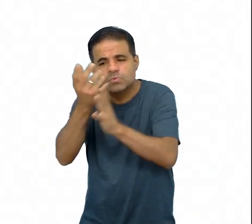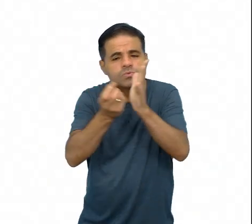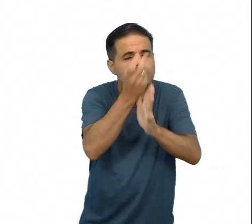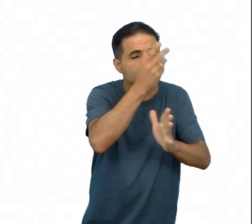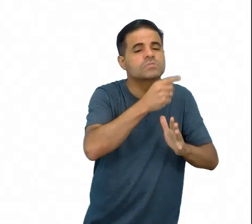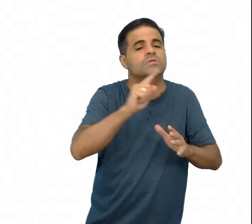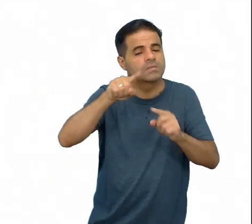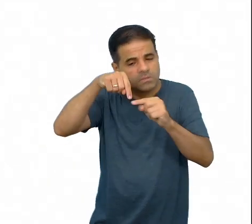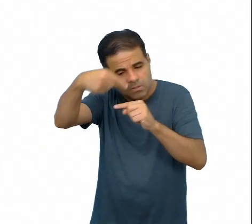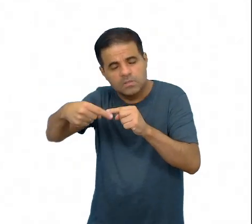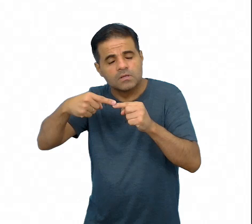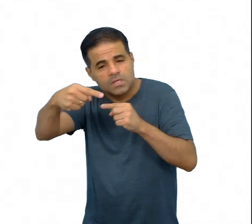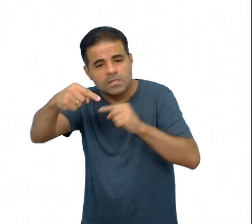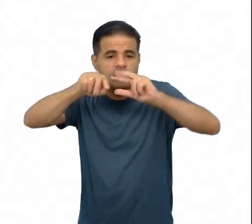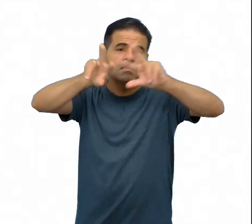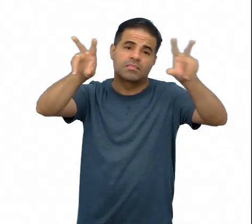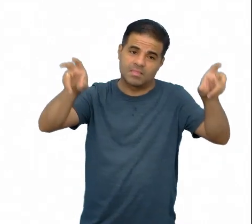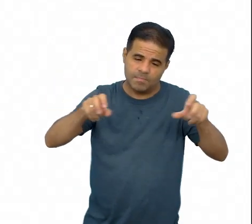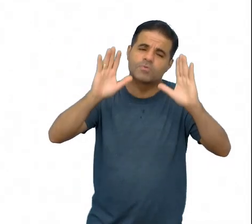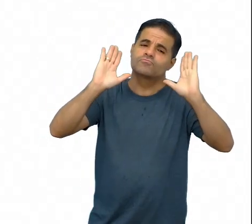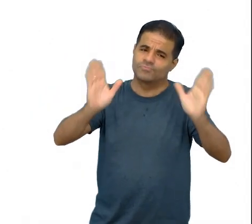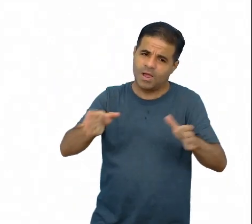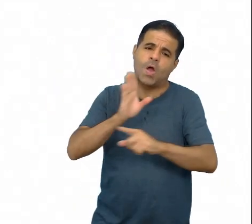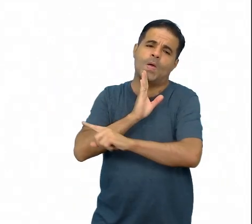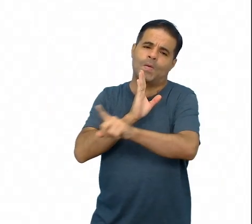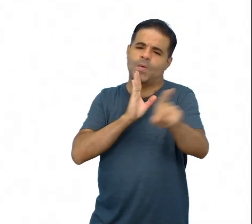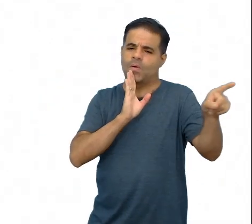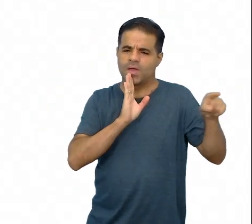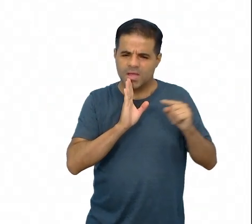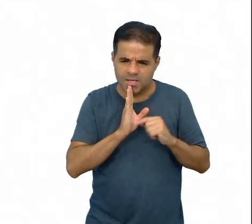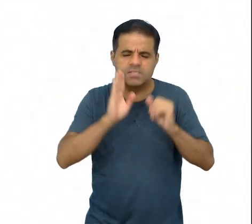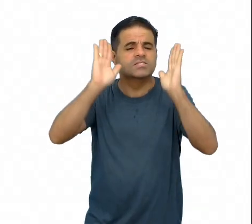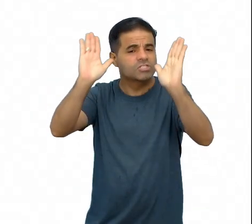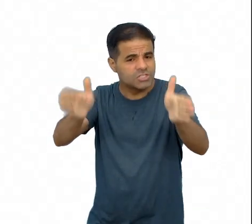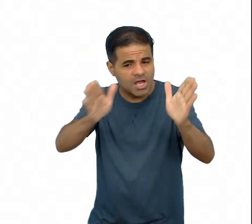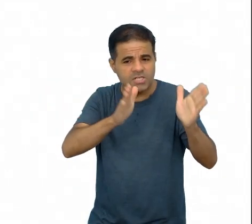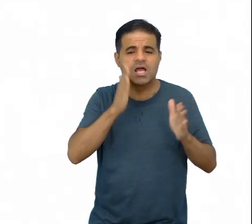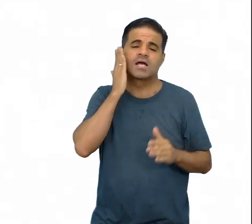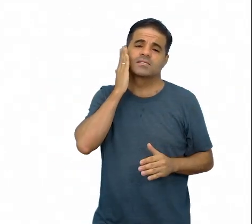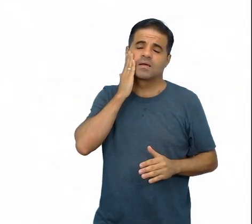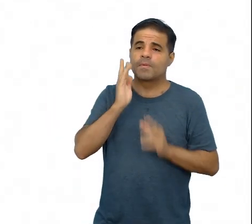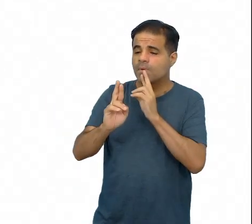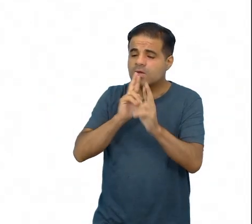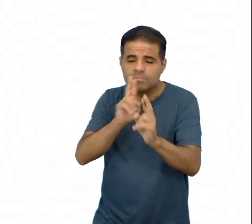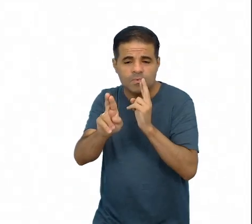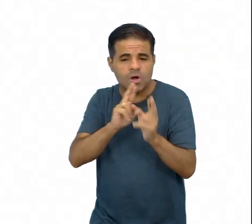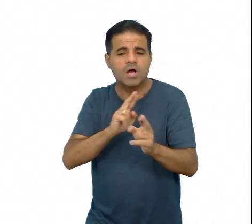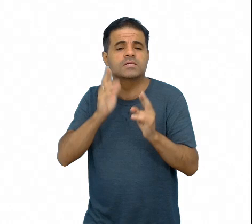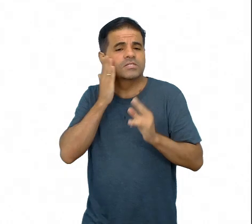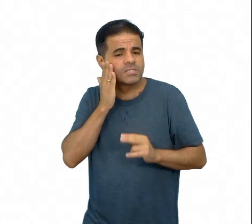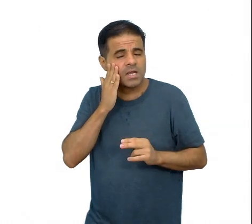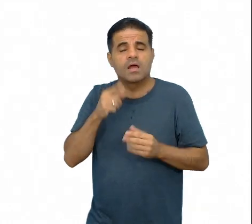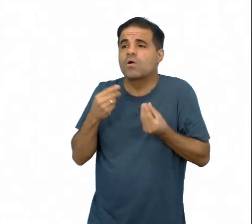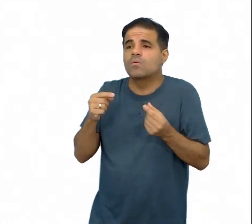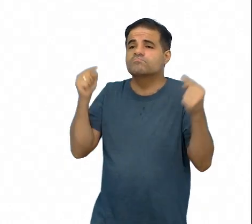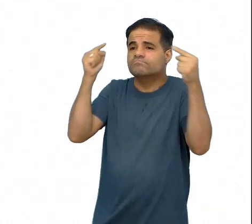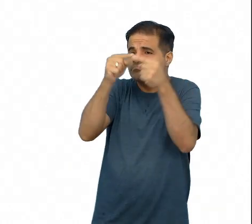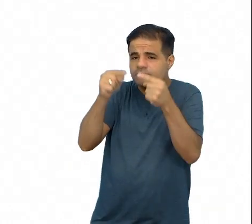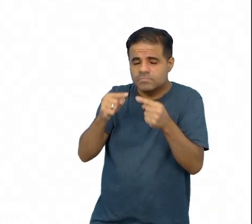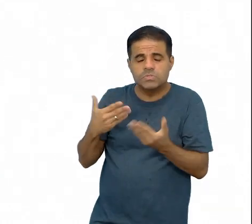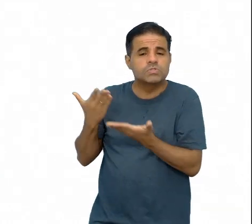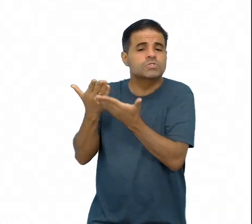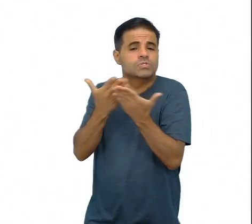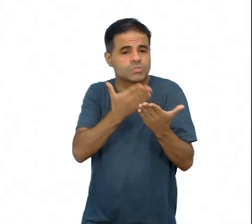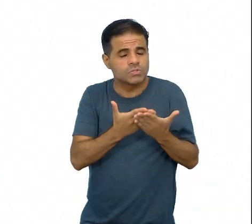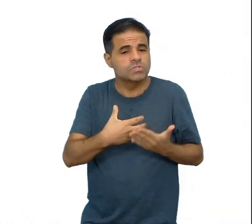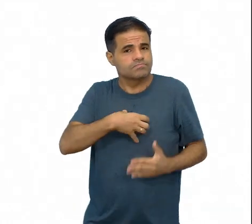né, acerca desse tema, né, que nós já conhecemos, né, que nós já sabemos a resposta, mas como fazer com que os estudantes,